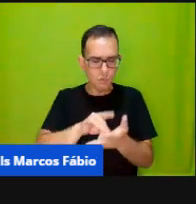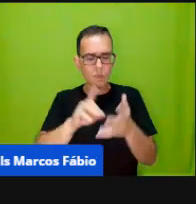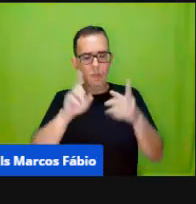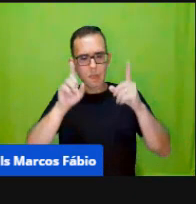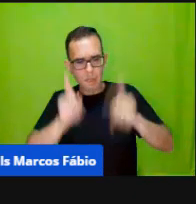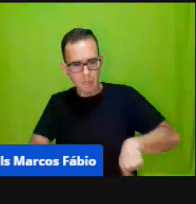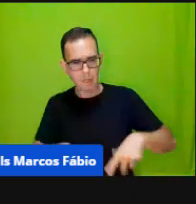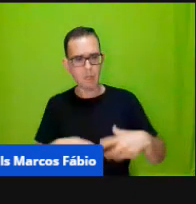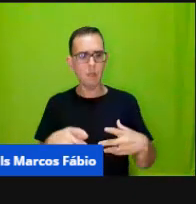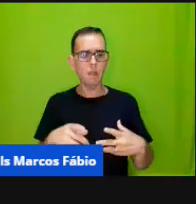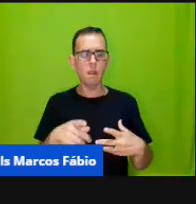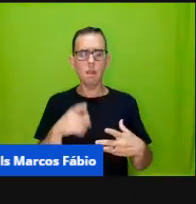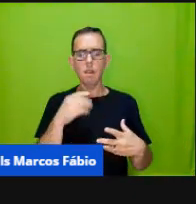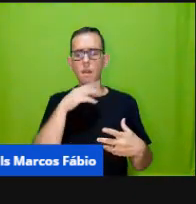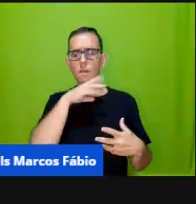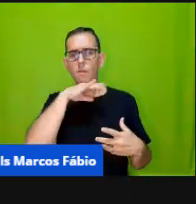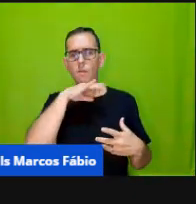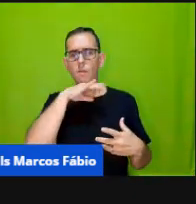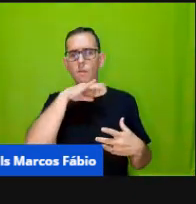assim, ruim, né?